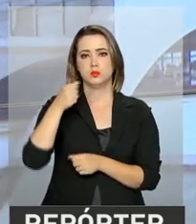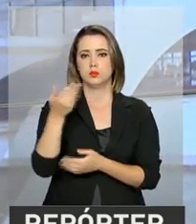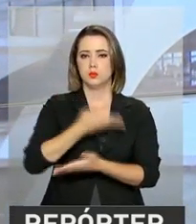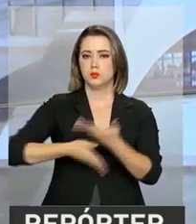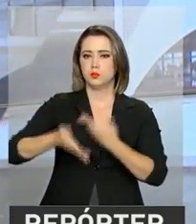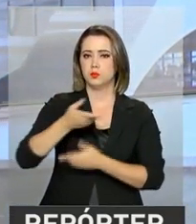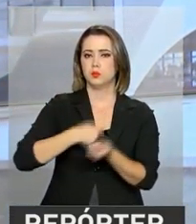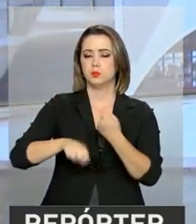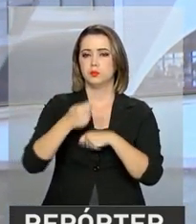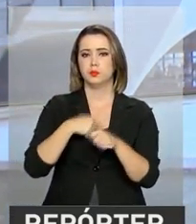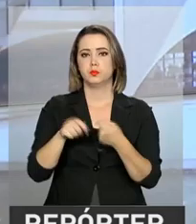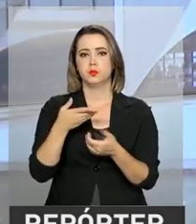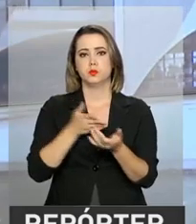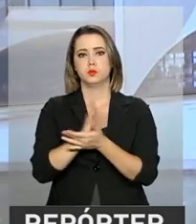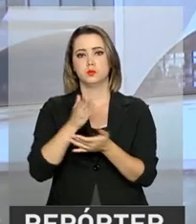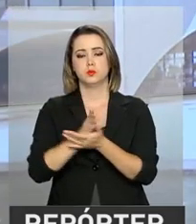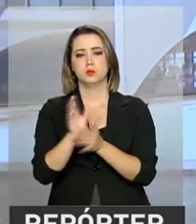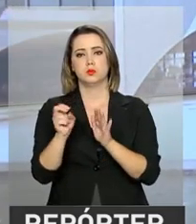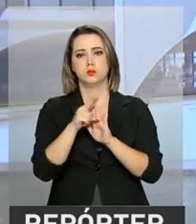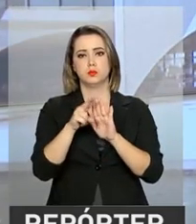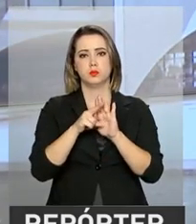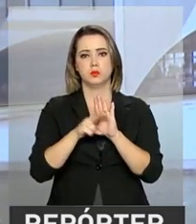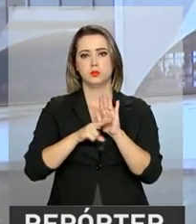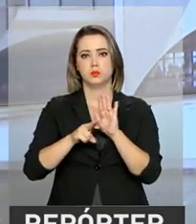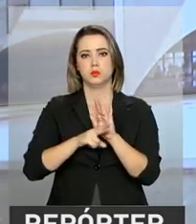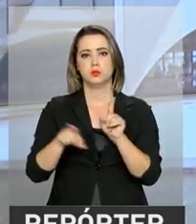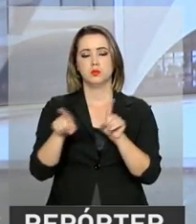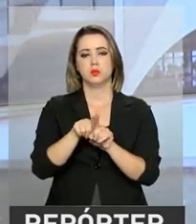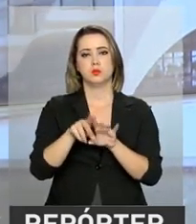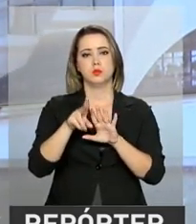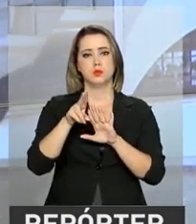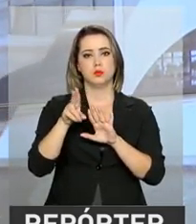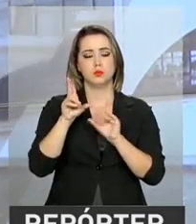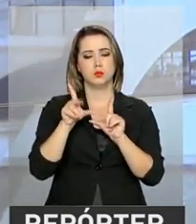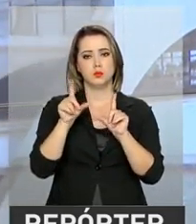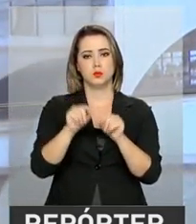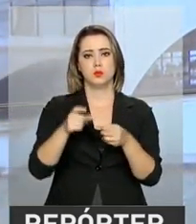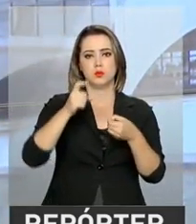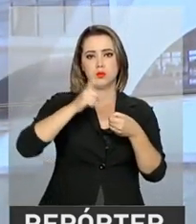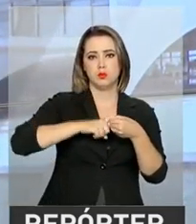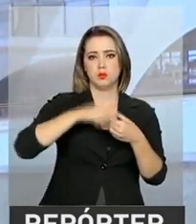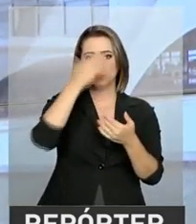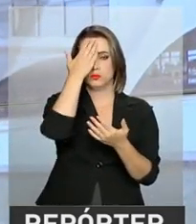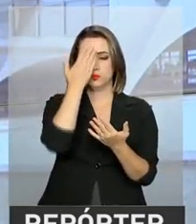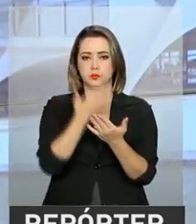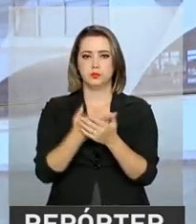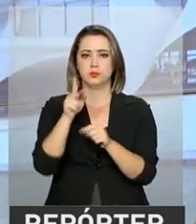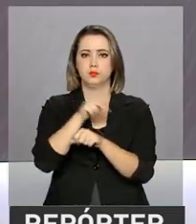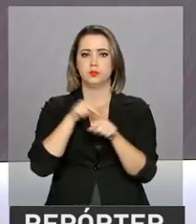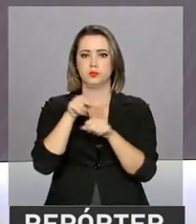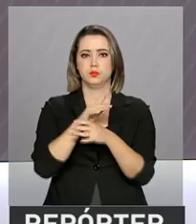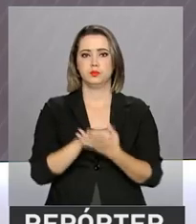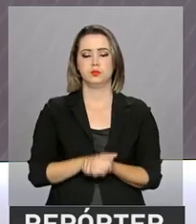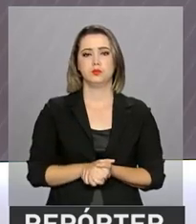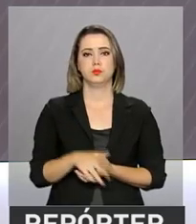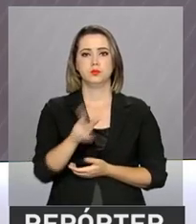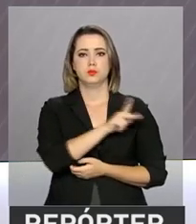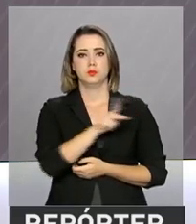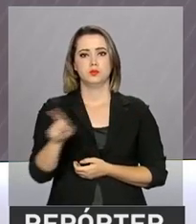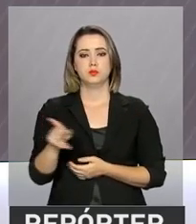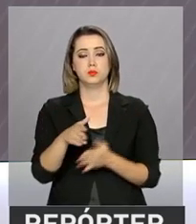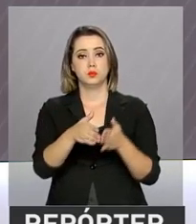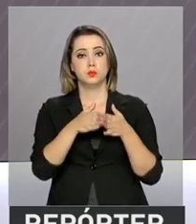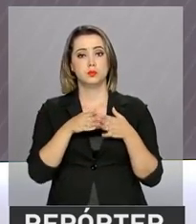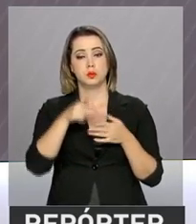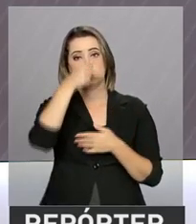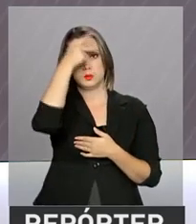à aprovação das reformas e à adoção de medidas que ajudaram na retomada da credibilidade do país. O presidente